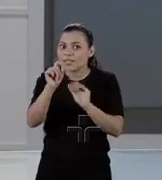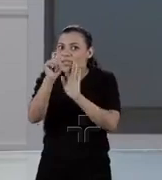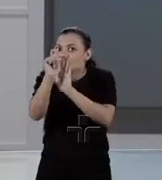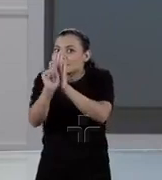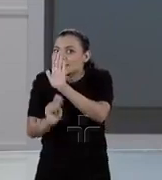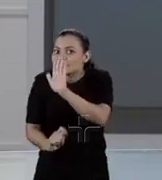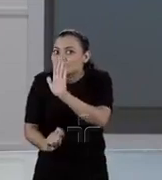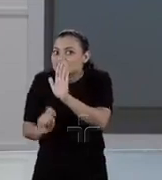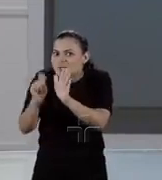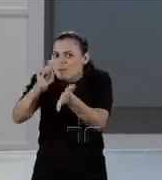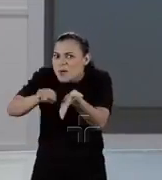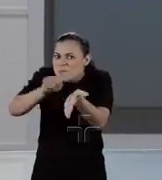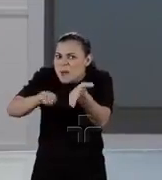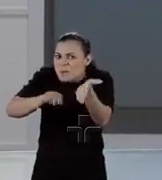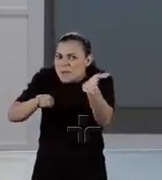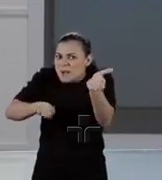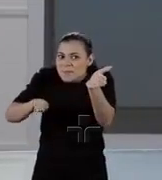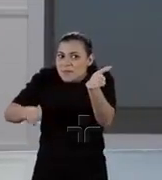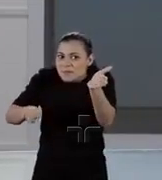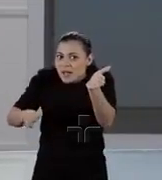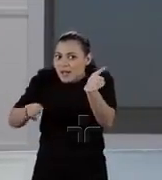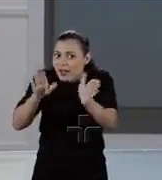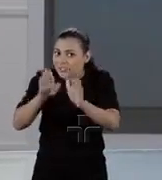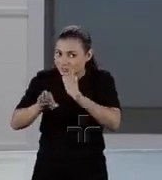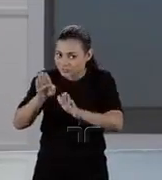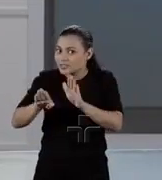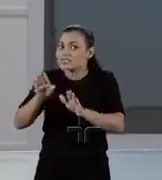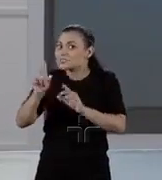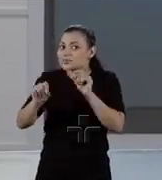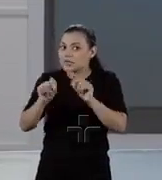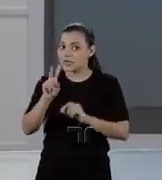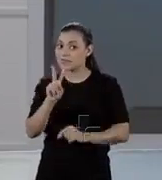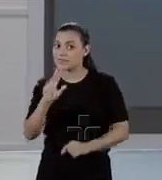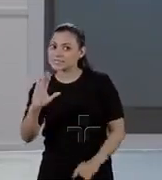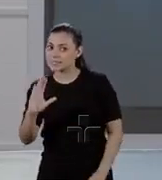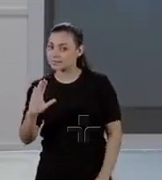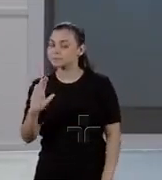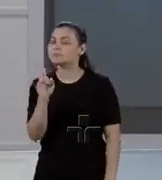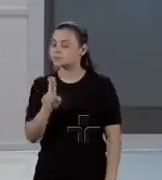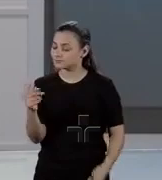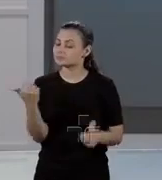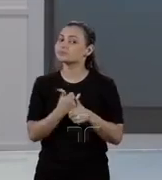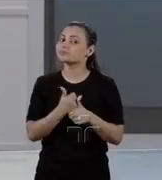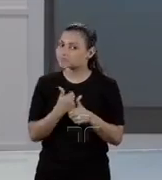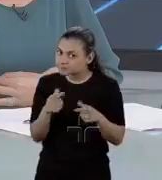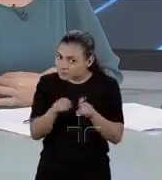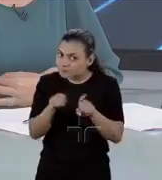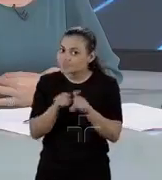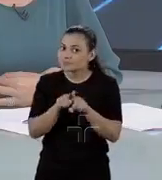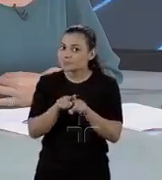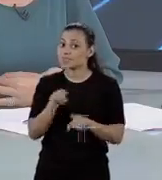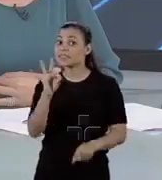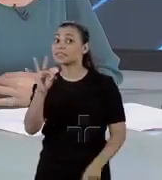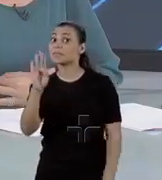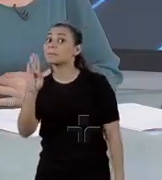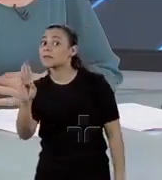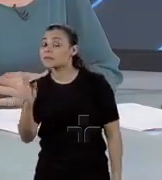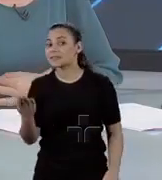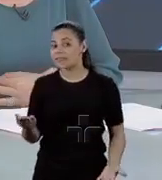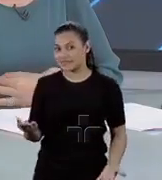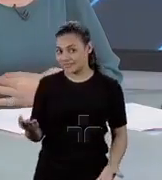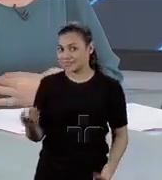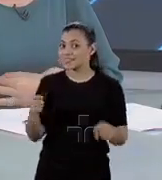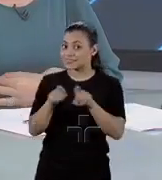escrito, há, às vezes, uma tendência de escrever VC, escrever TB, certo? Mas ainda